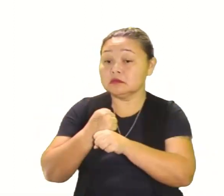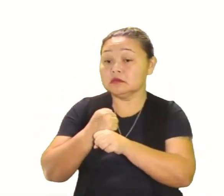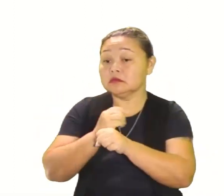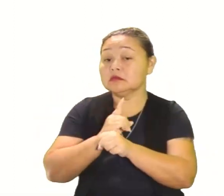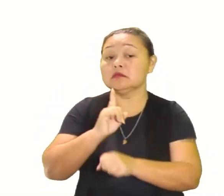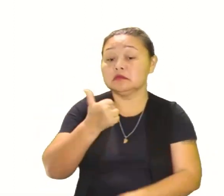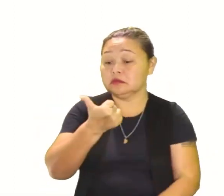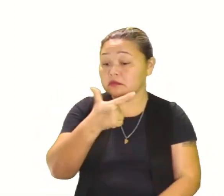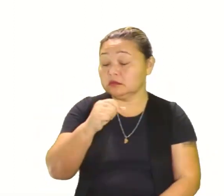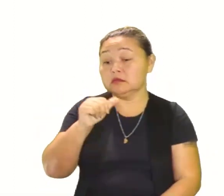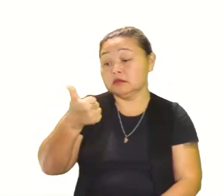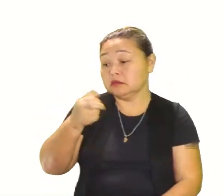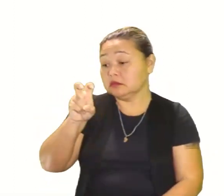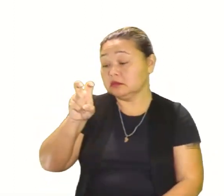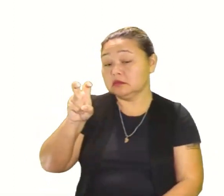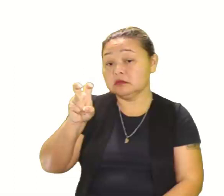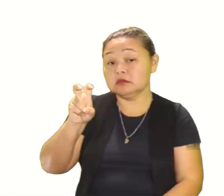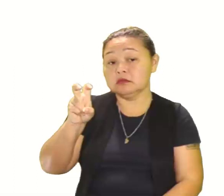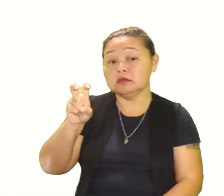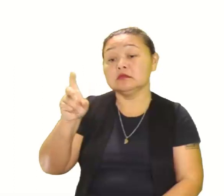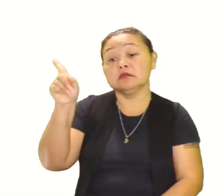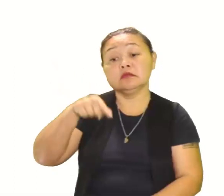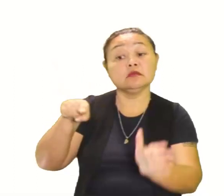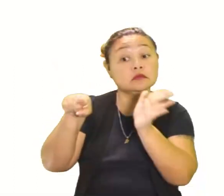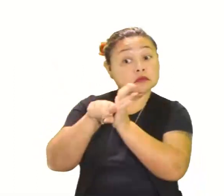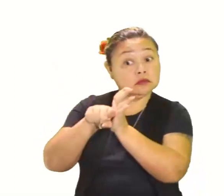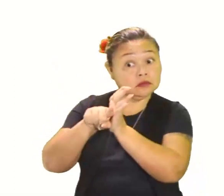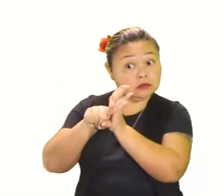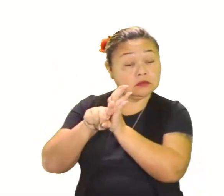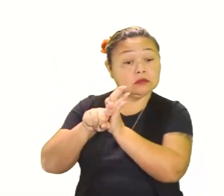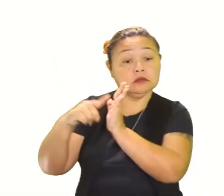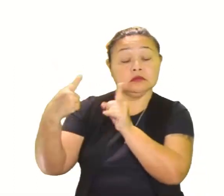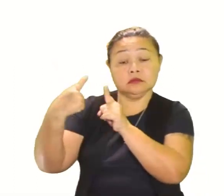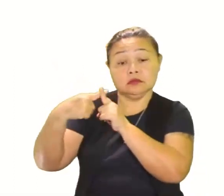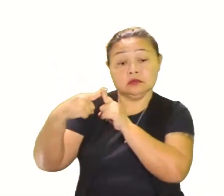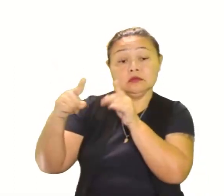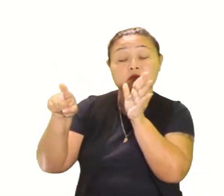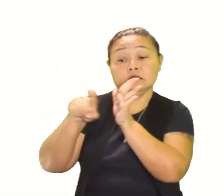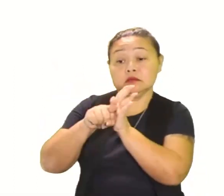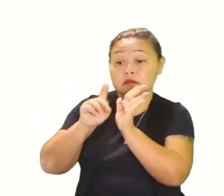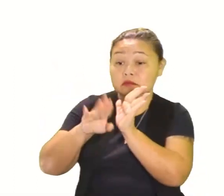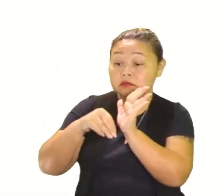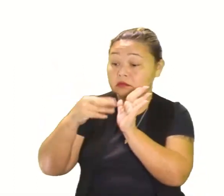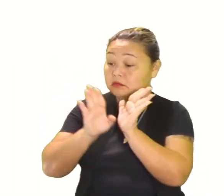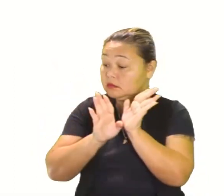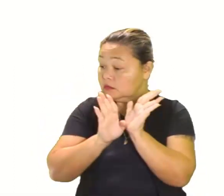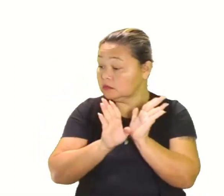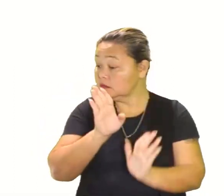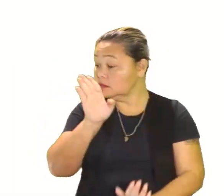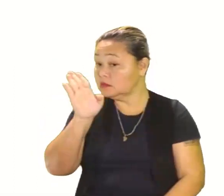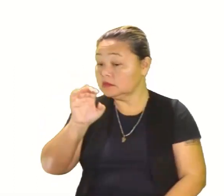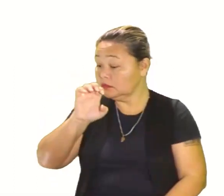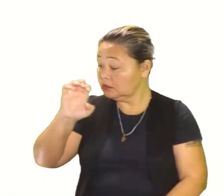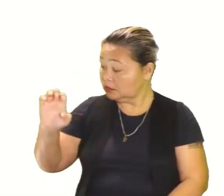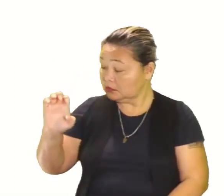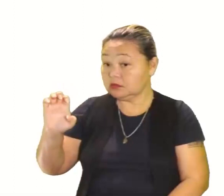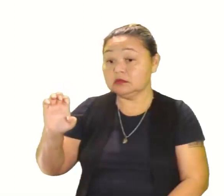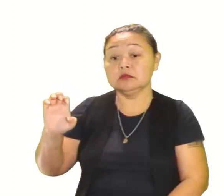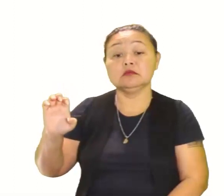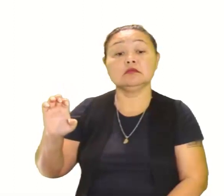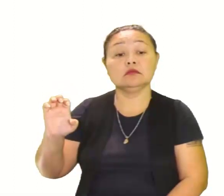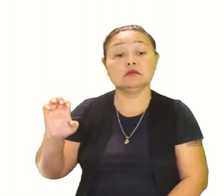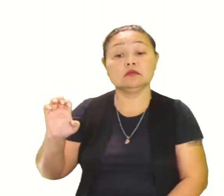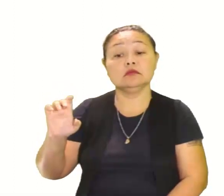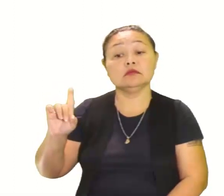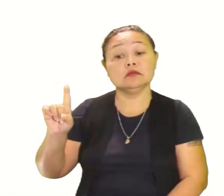aqui no 120 uma força de 15, mas é uma soma negativa, né? Por quê? Porque eu vou somar 2 forças para o lado